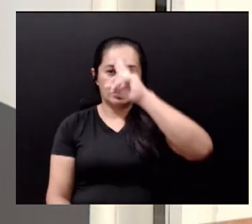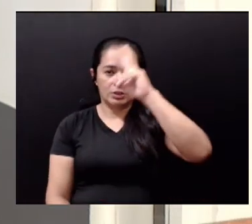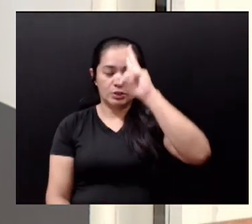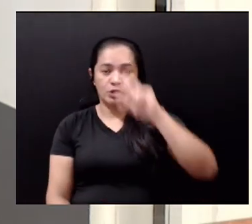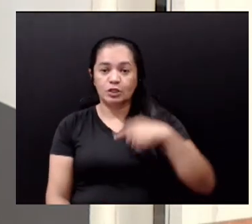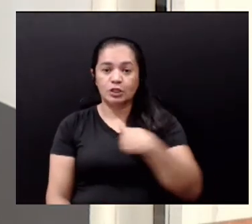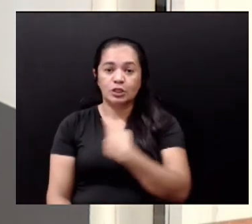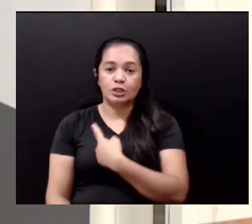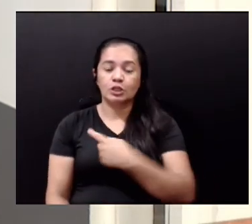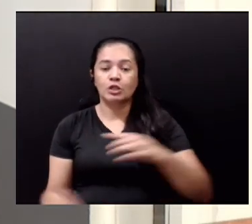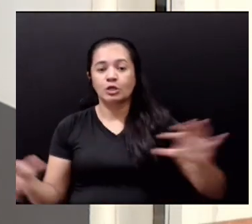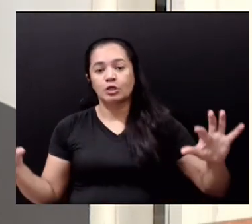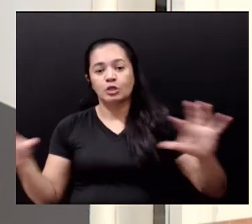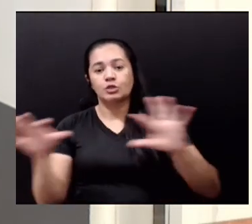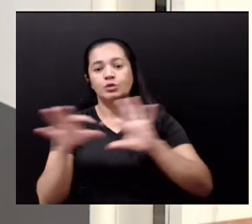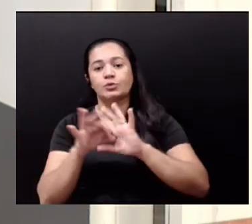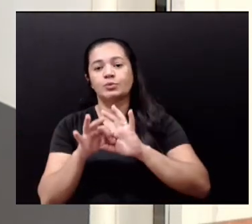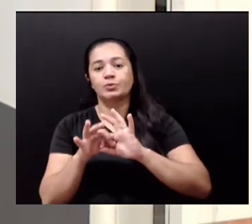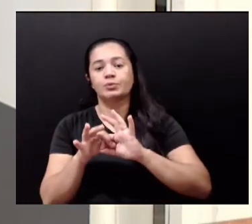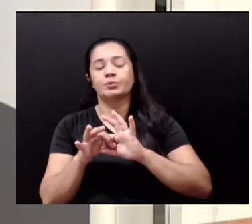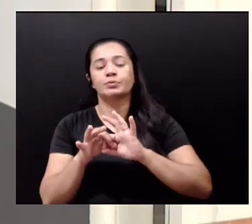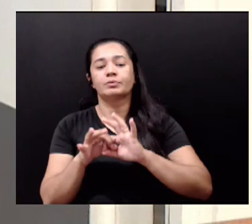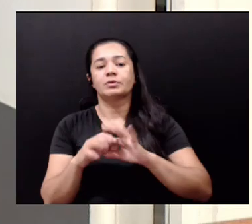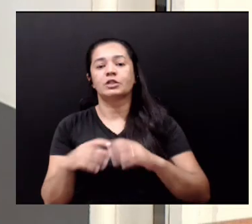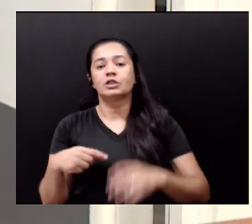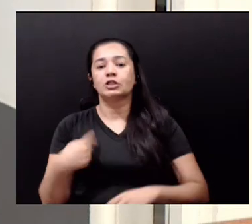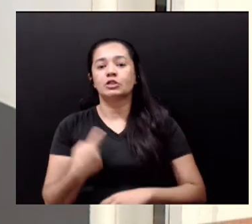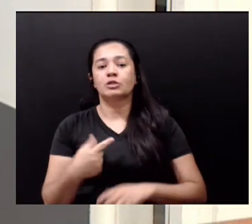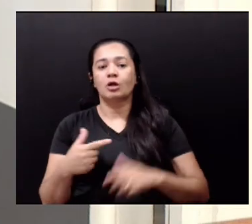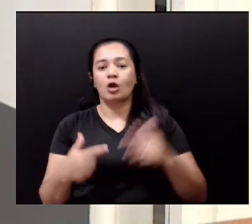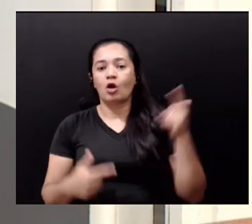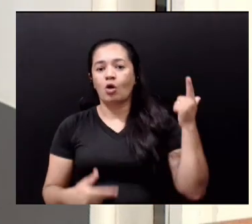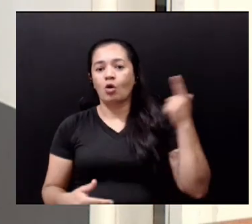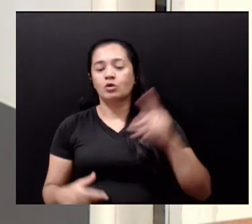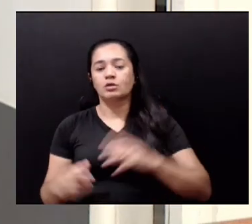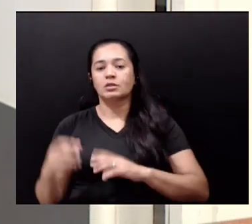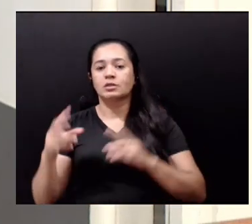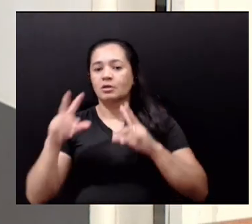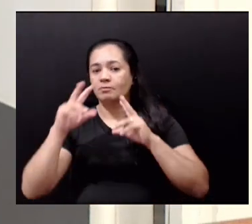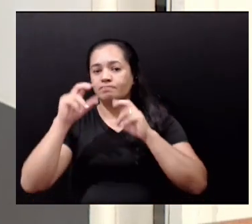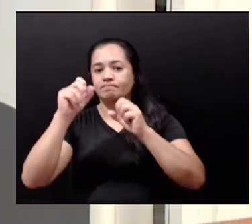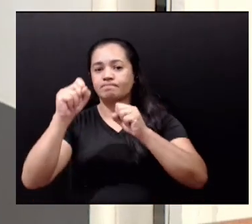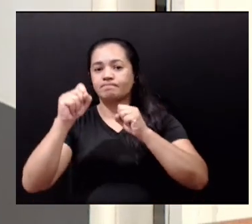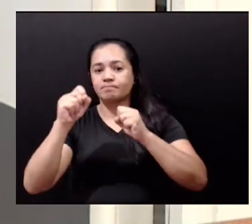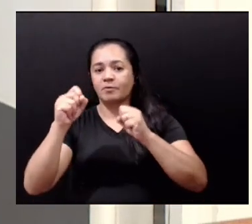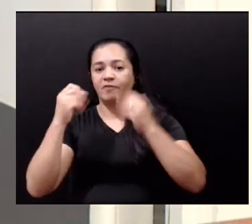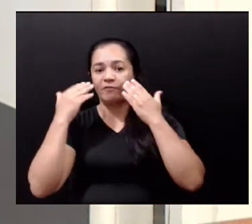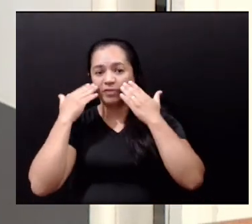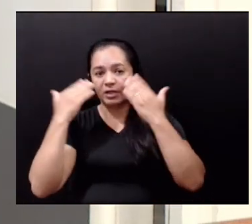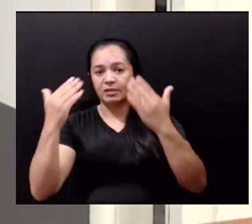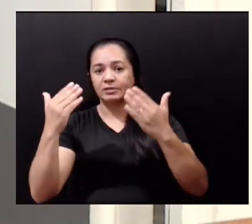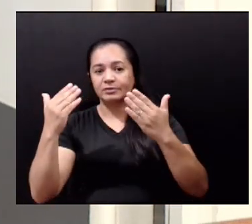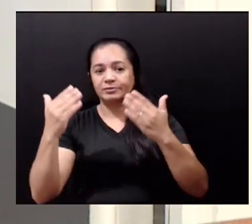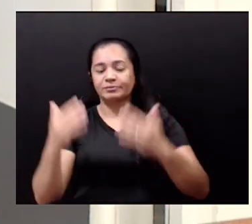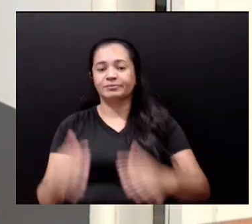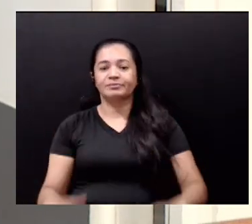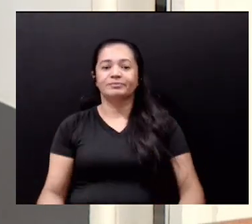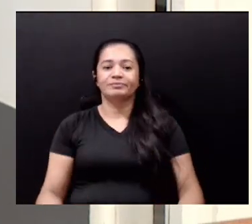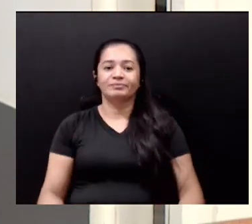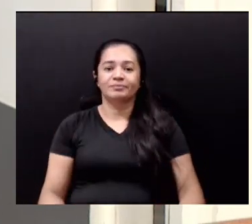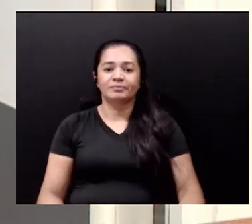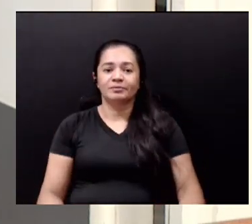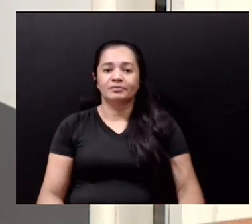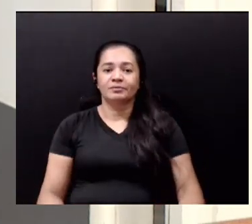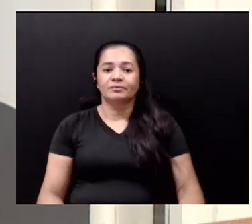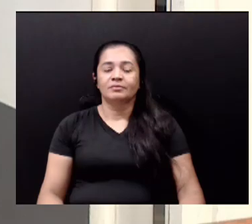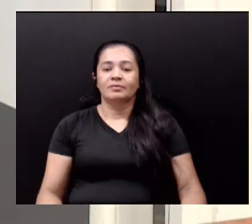rede também, para que a gente possa se fortalecer e enfrentar esse fenômeno na sua raiz. Obrigada.